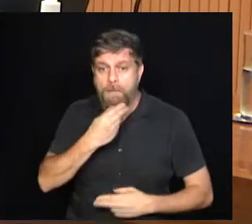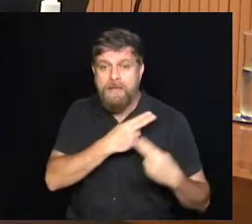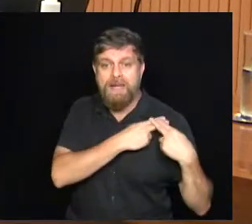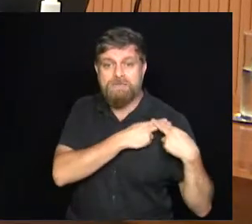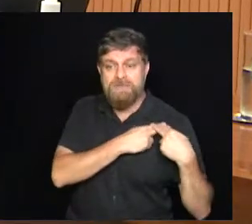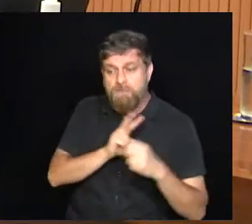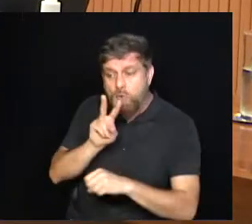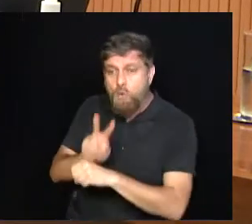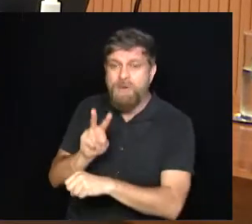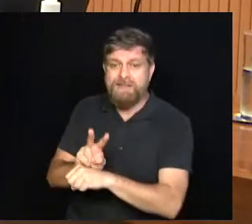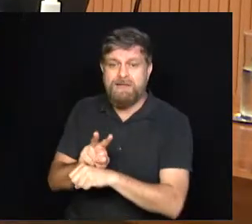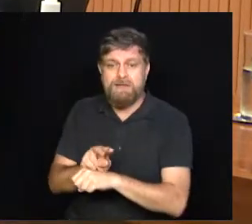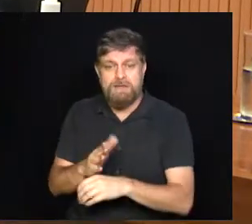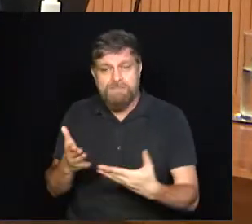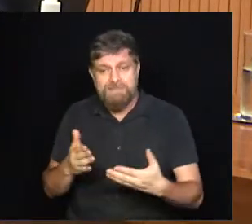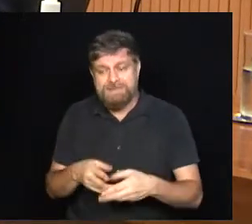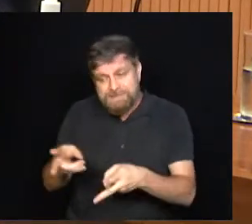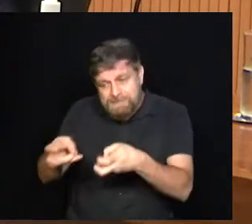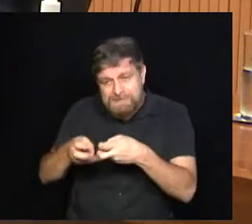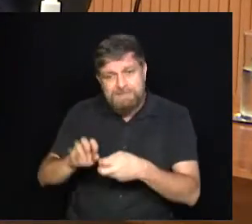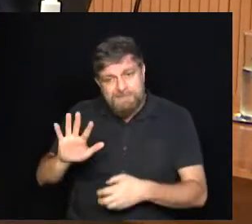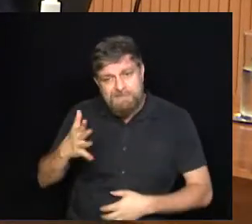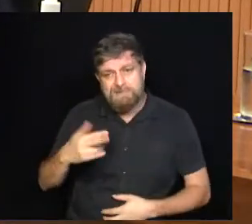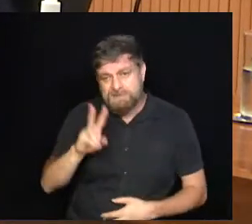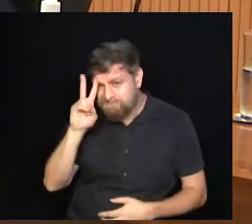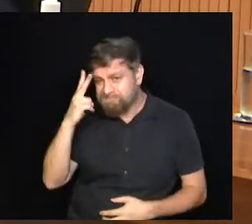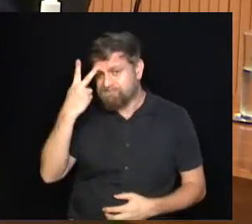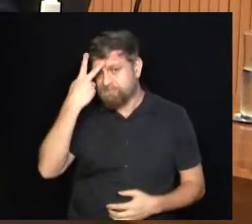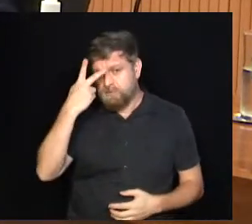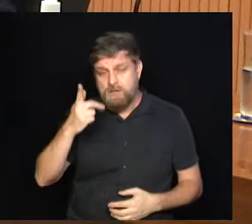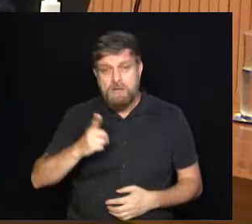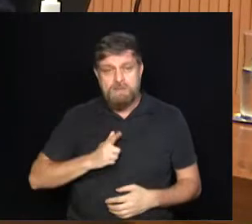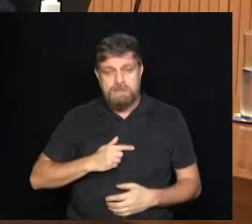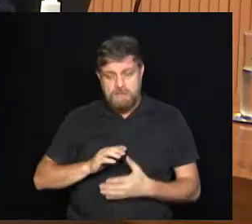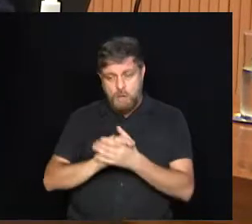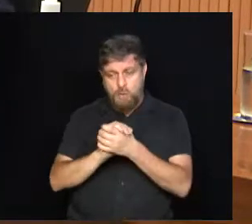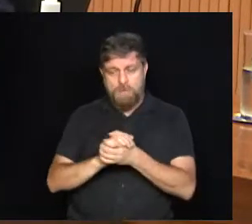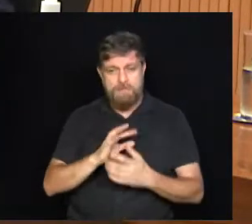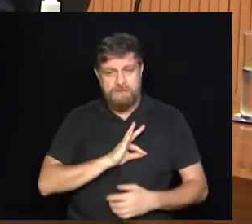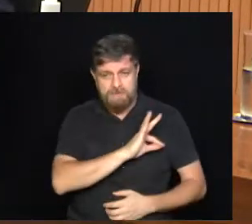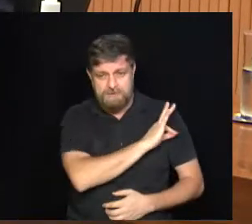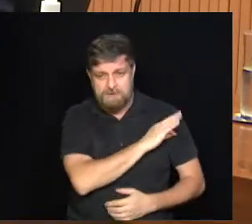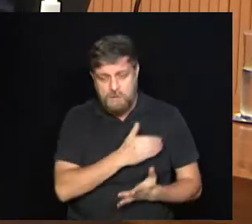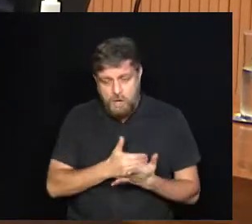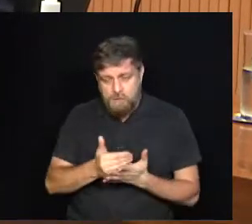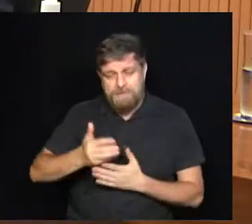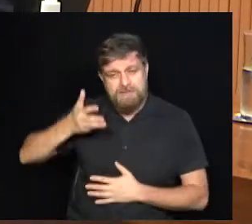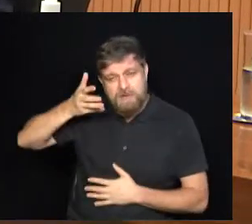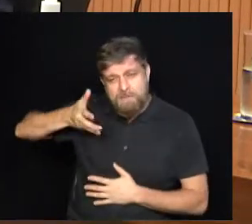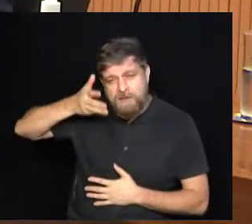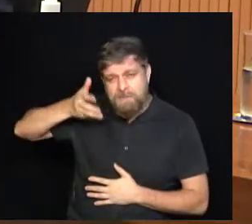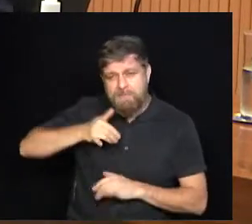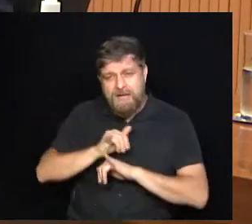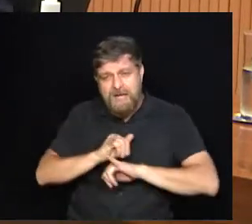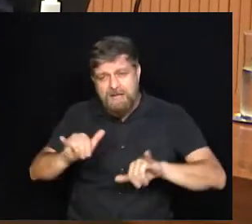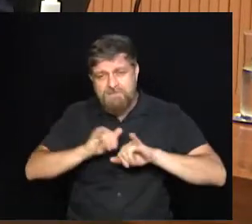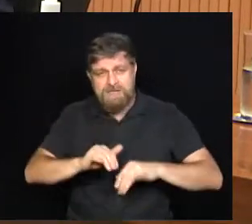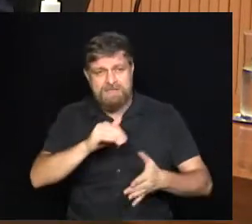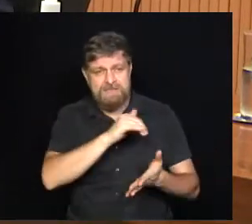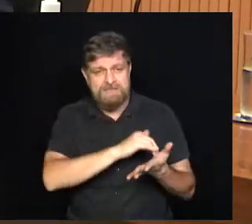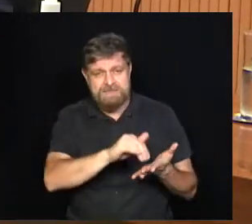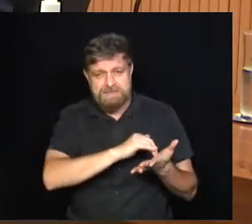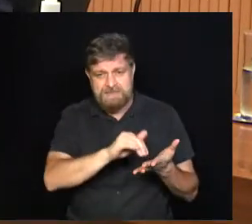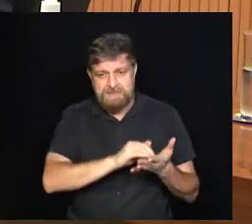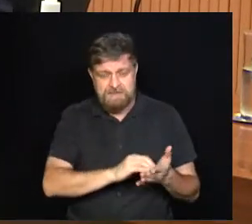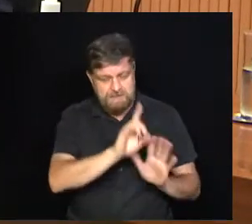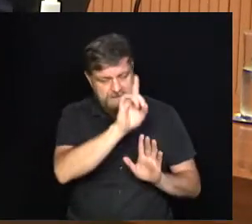não. Mas parabéns pelo trabalho de toda a Guarda Municipal. Eu no início, eu falei aqui da secretária, tanto da